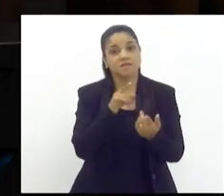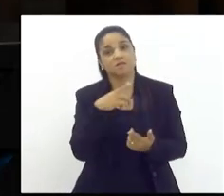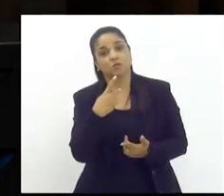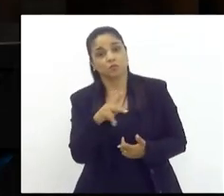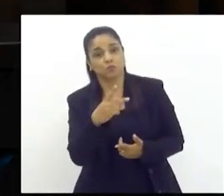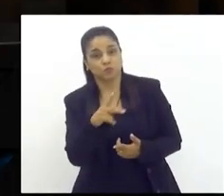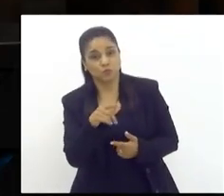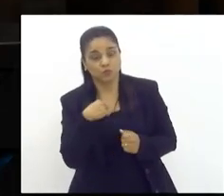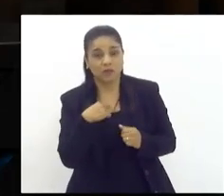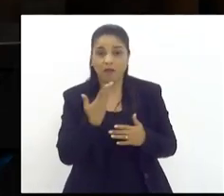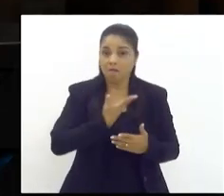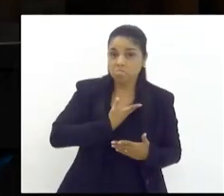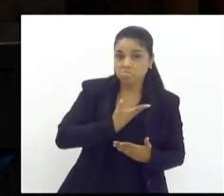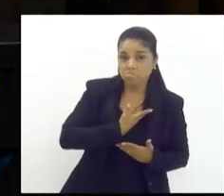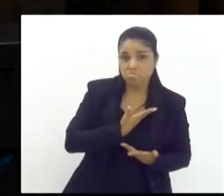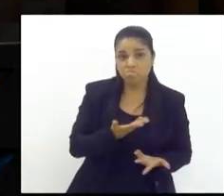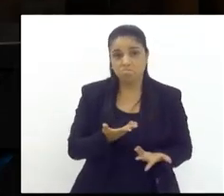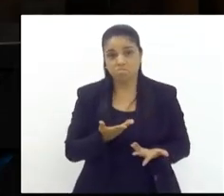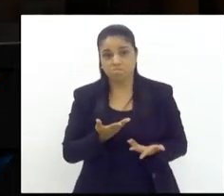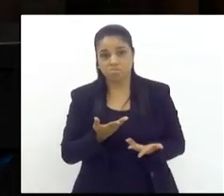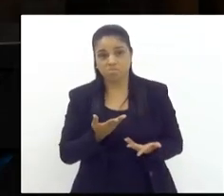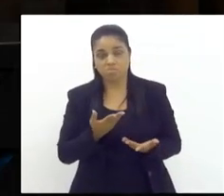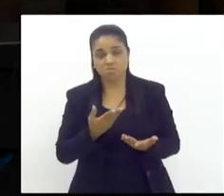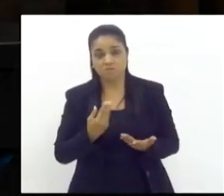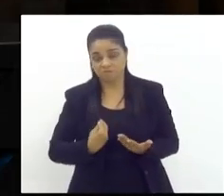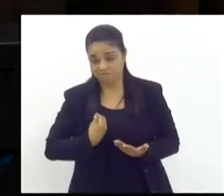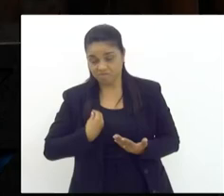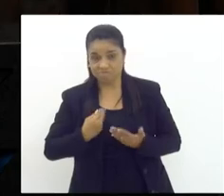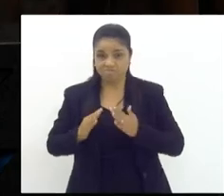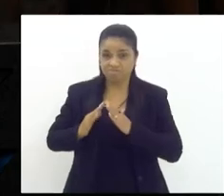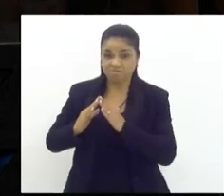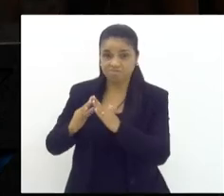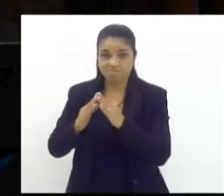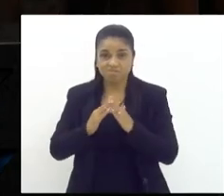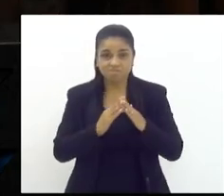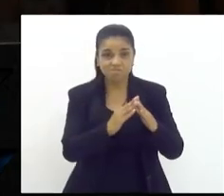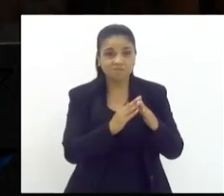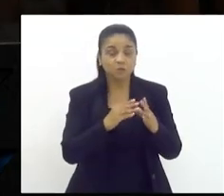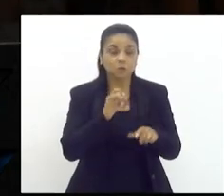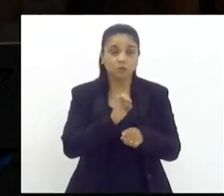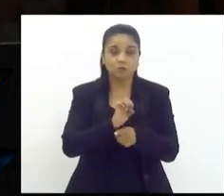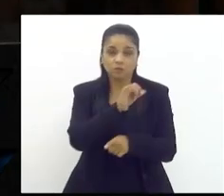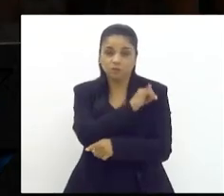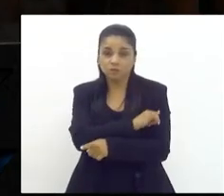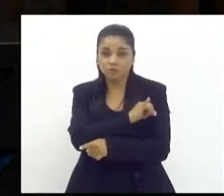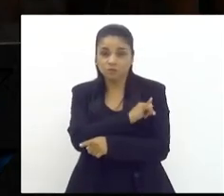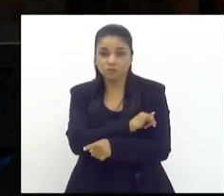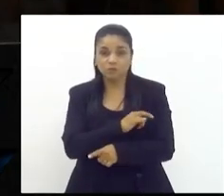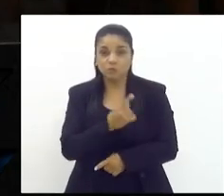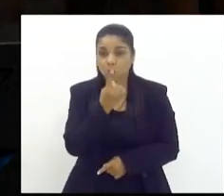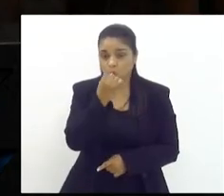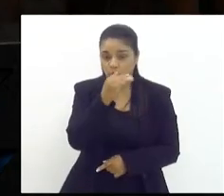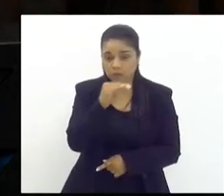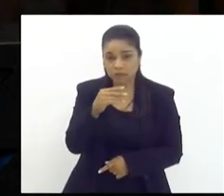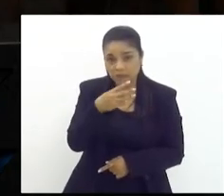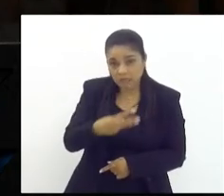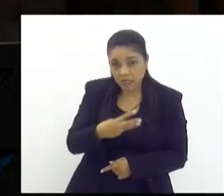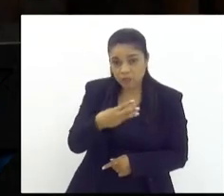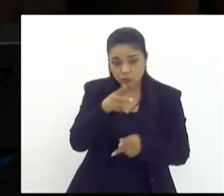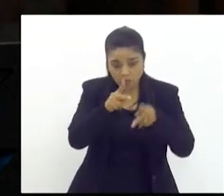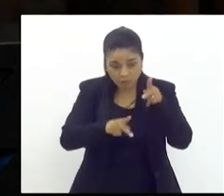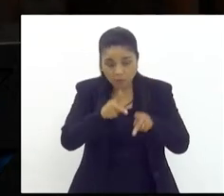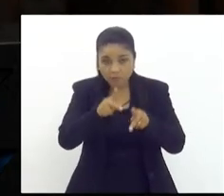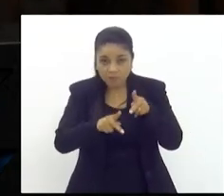dos seus amigos que vivem na favela da Periferia do Rio de Janeiro porque é um terço dessa população